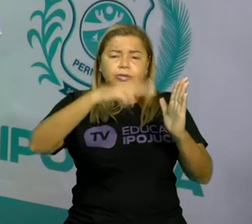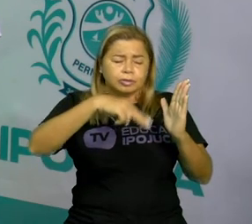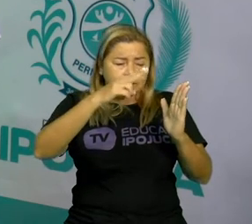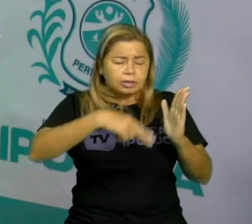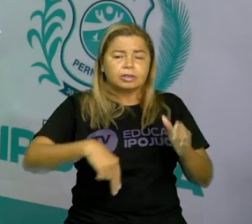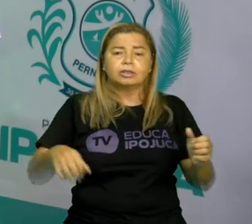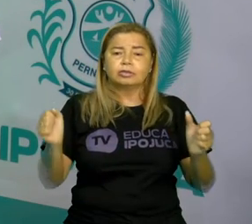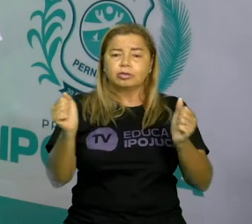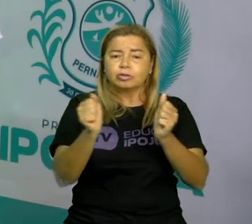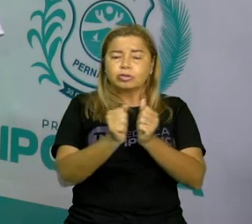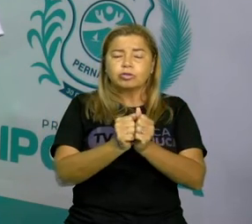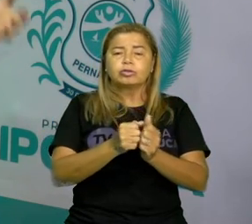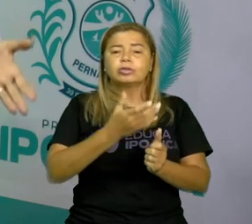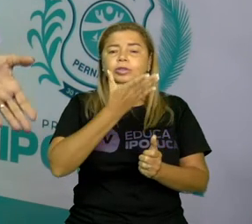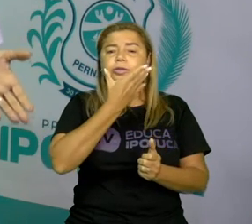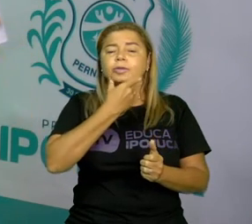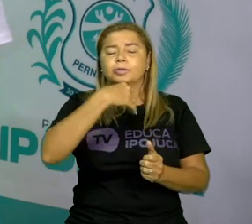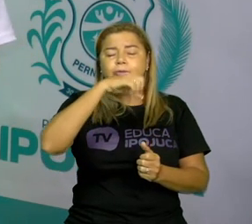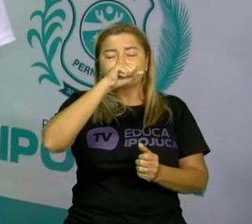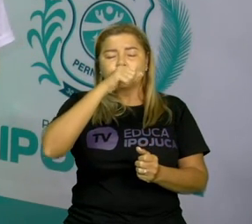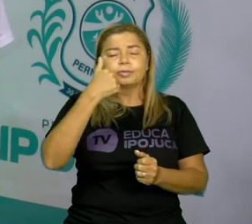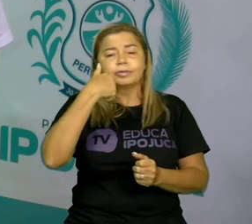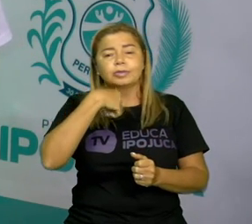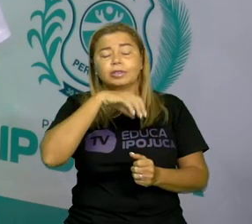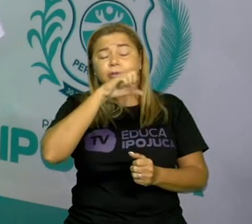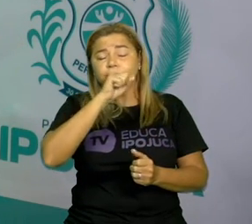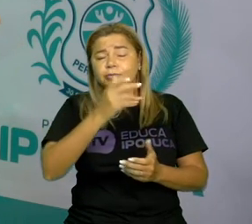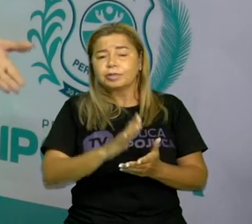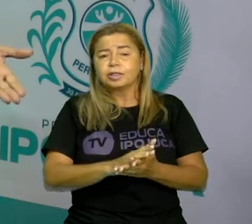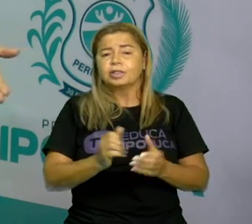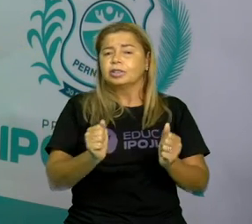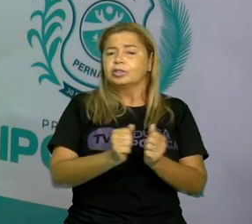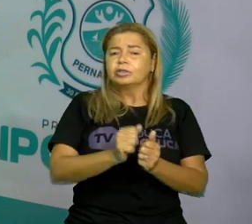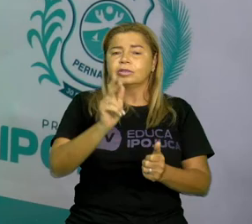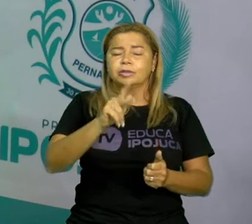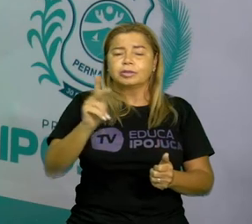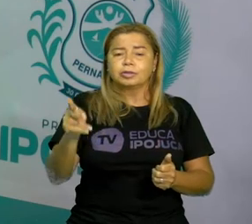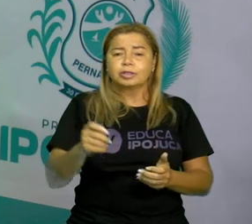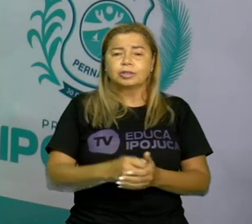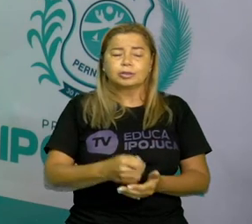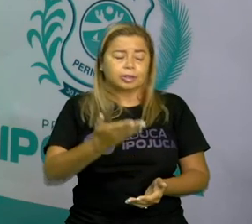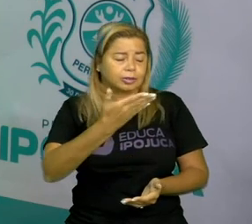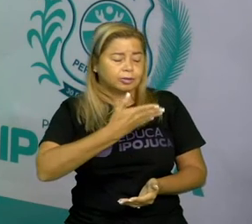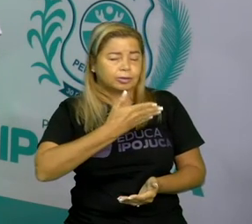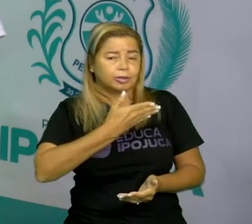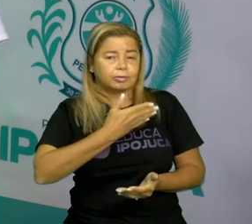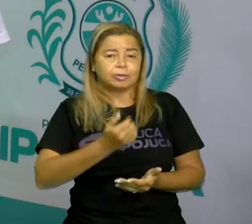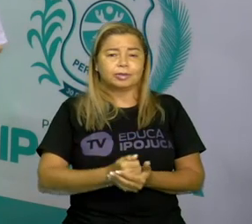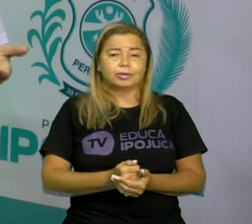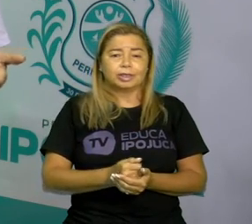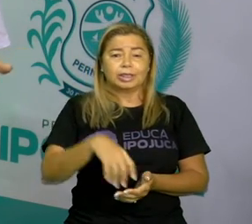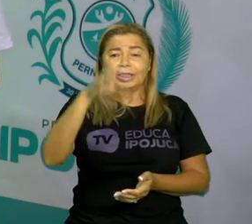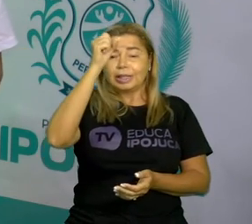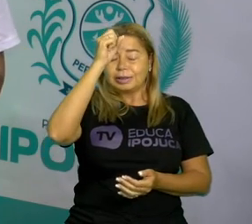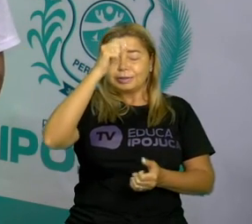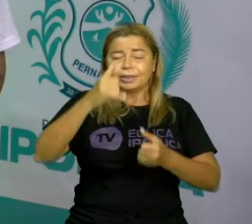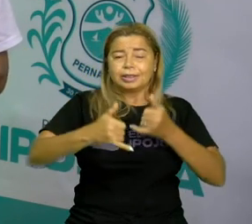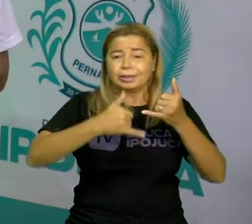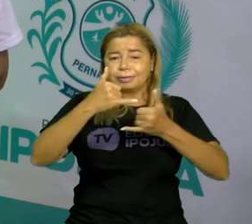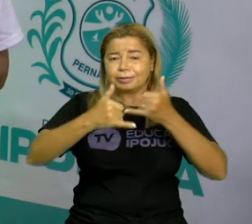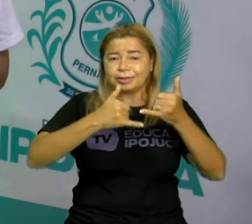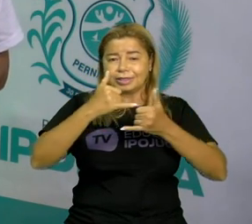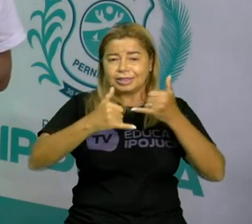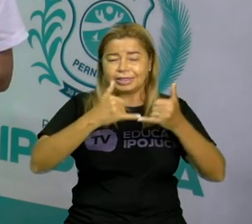com a mamãe, com o papai, com a professora, com o coleguinha e aprenda brincando, aprenda se divertindo